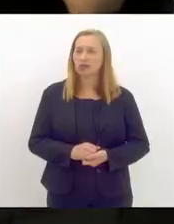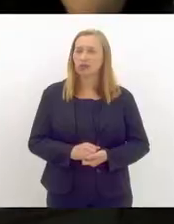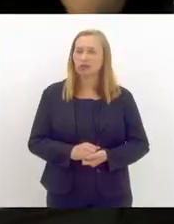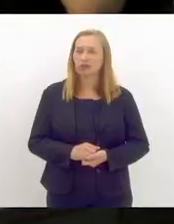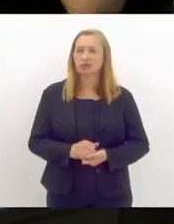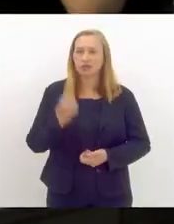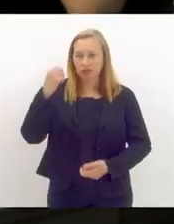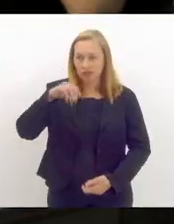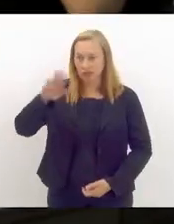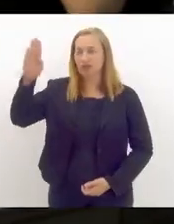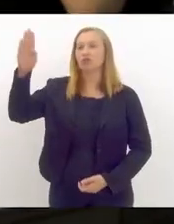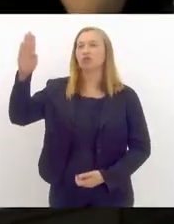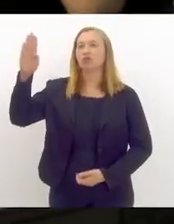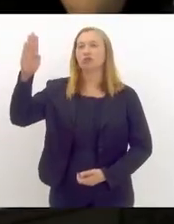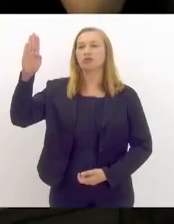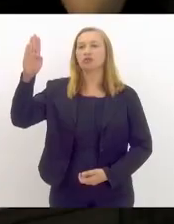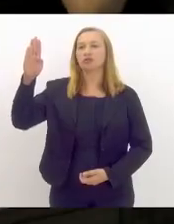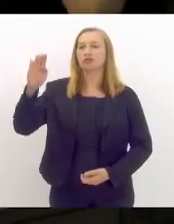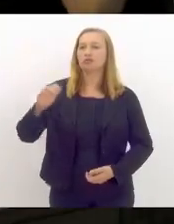Assim eu prometo.